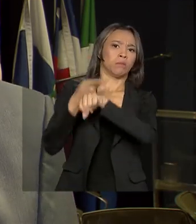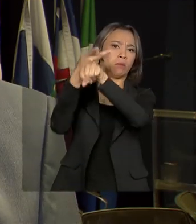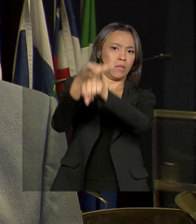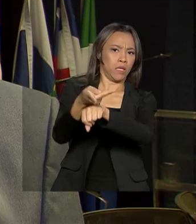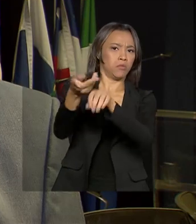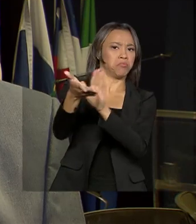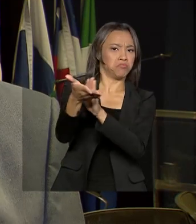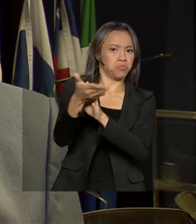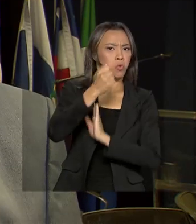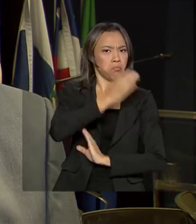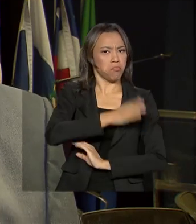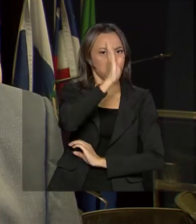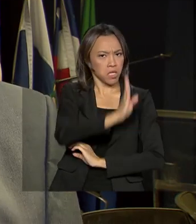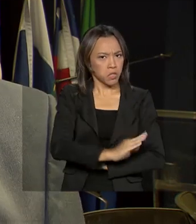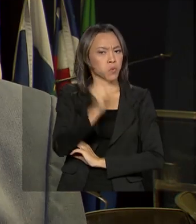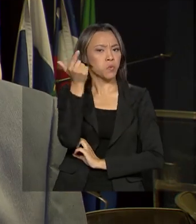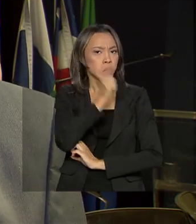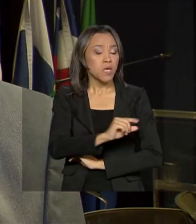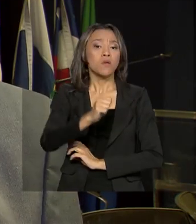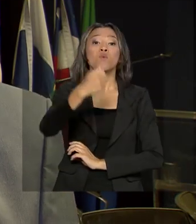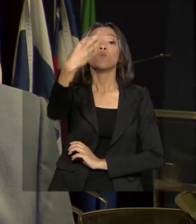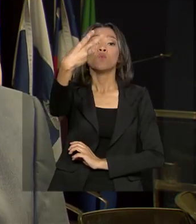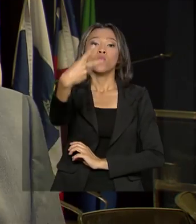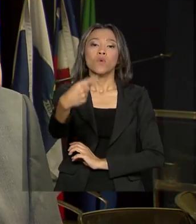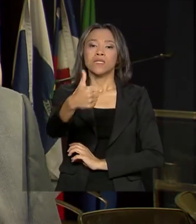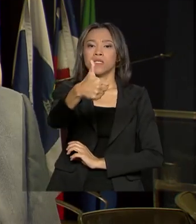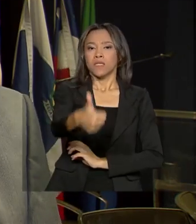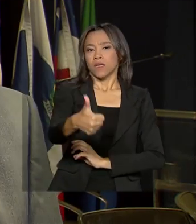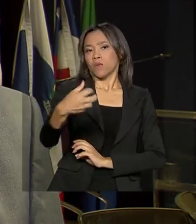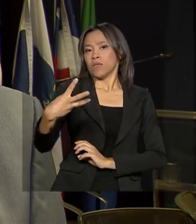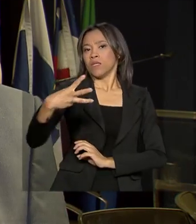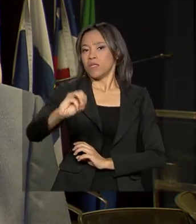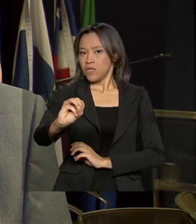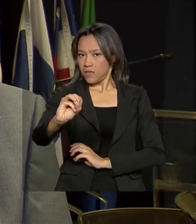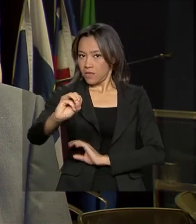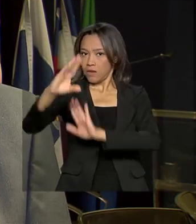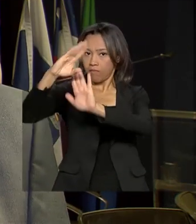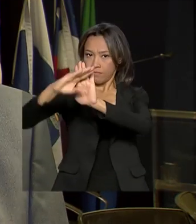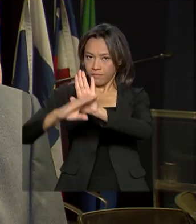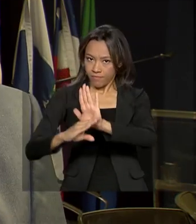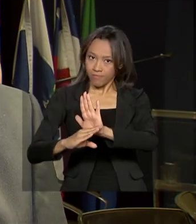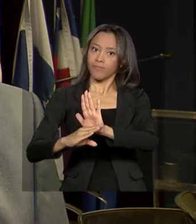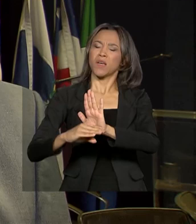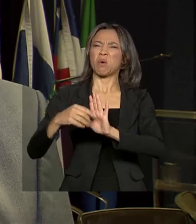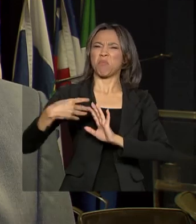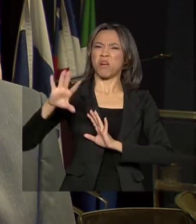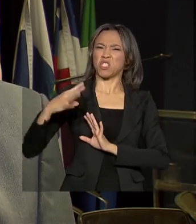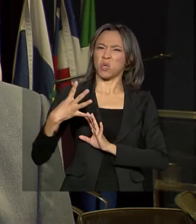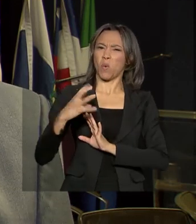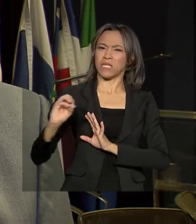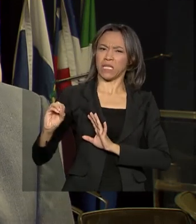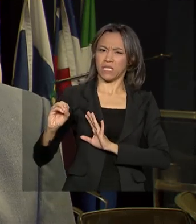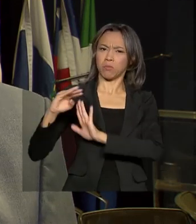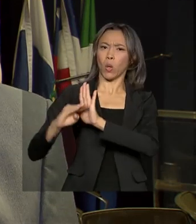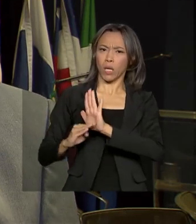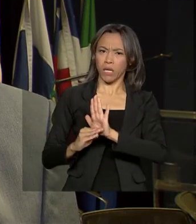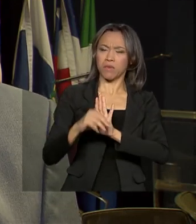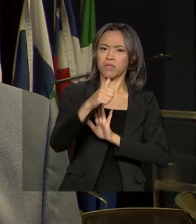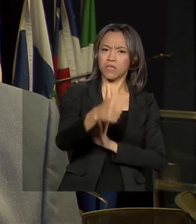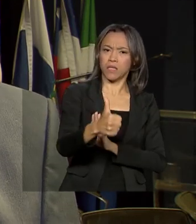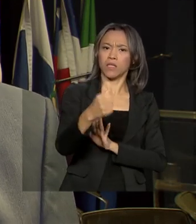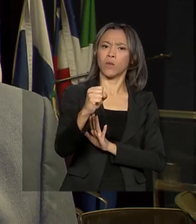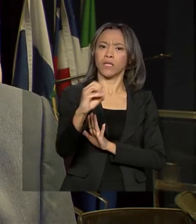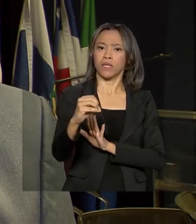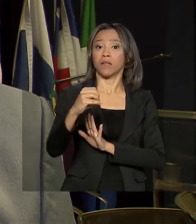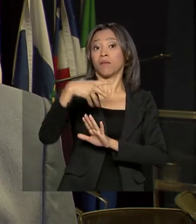Nós fomos premiados, escolhidos entre 130 países, programas de 130 países, 480 programas. E o Criança Feliz foi